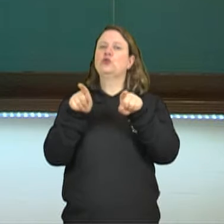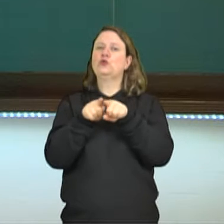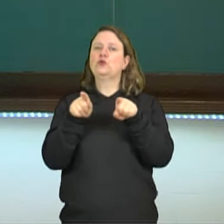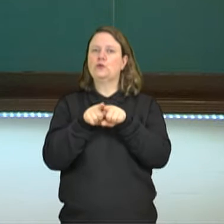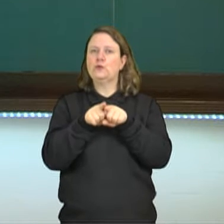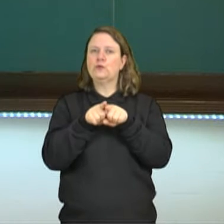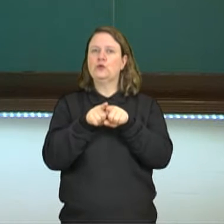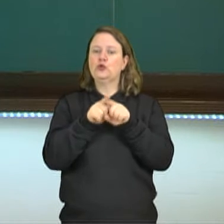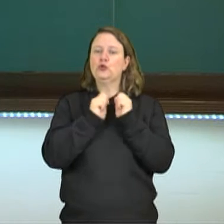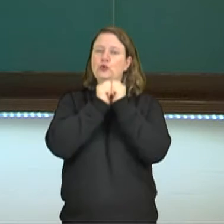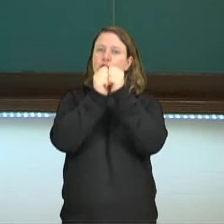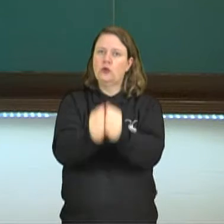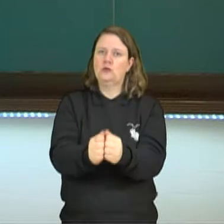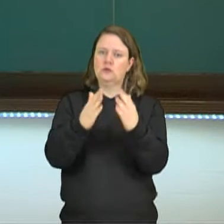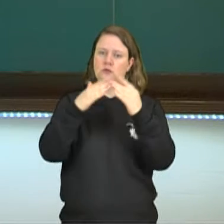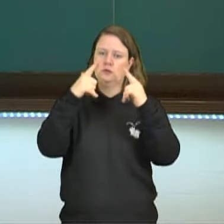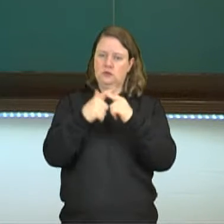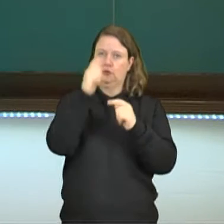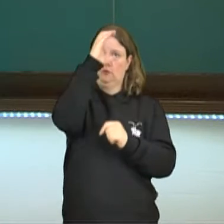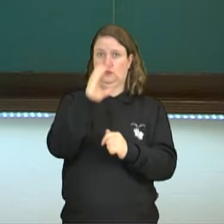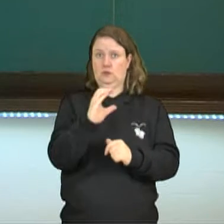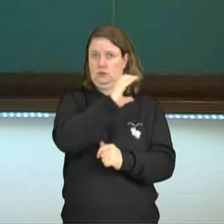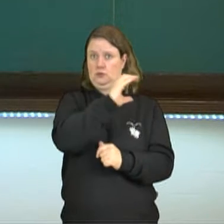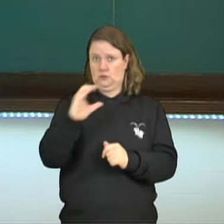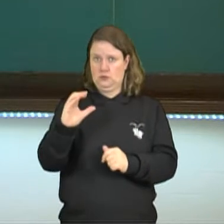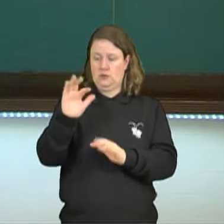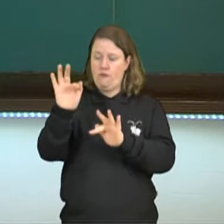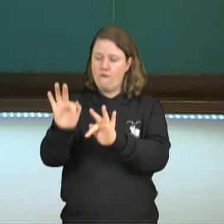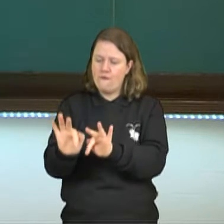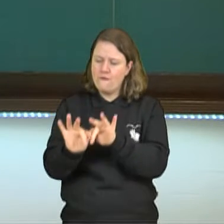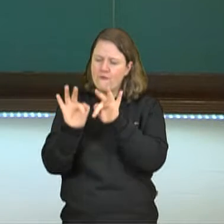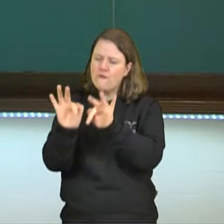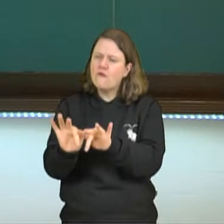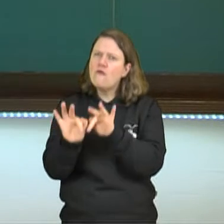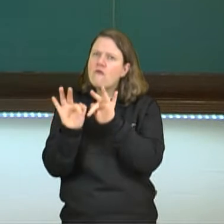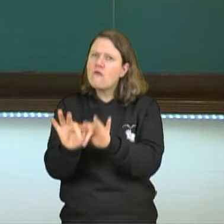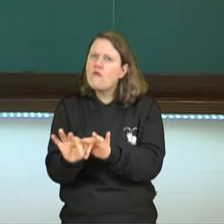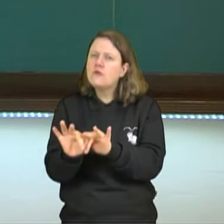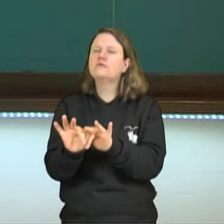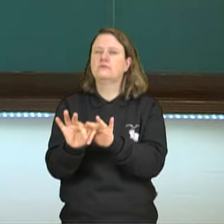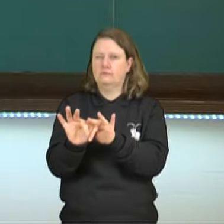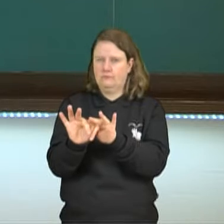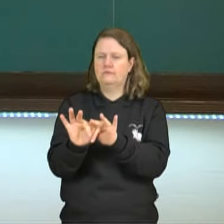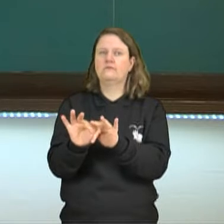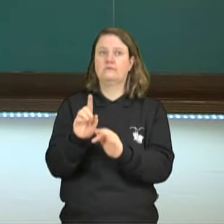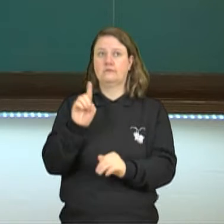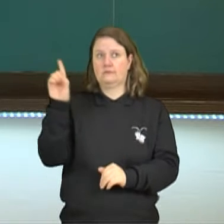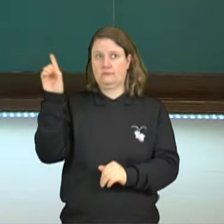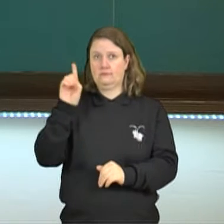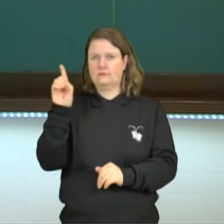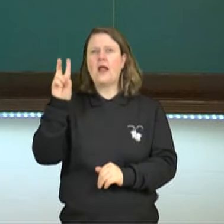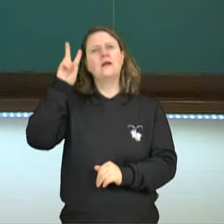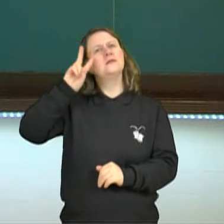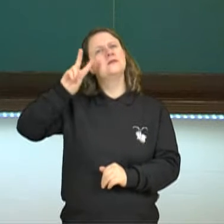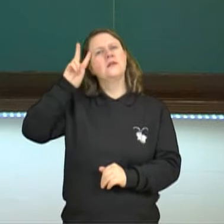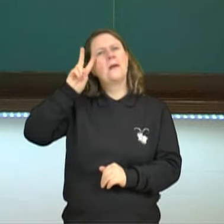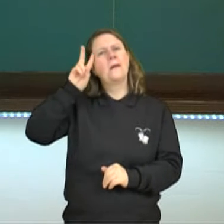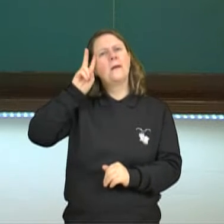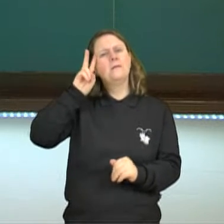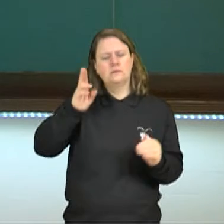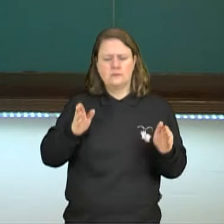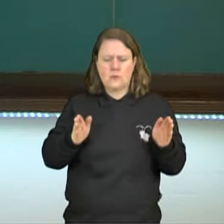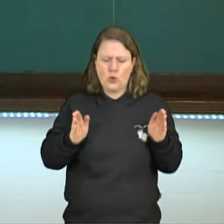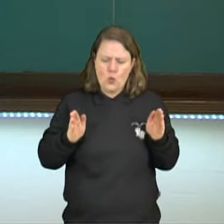da Igreja, católica, é o feudalismo, é o feudo, Então vamos aqui, você lembra qual período da